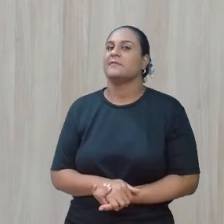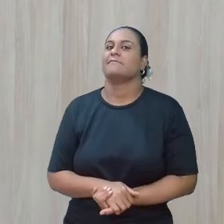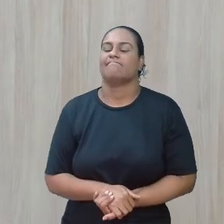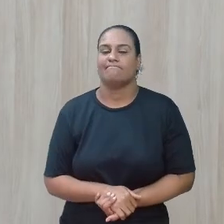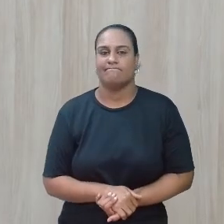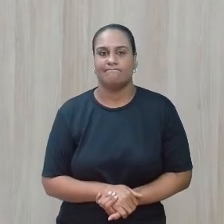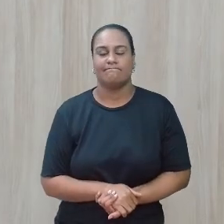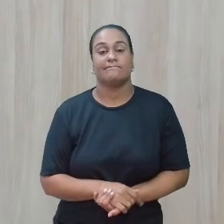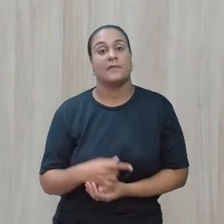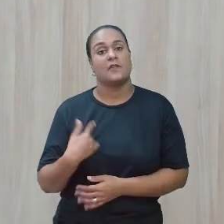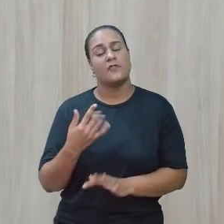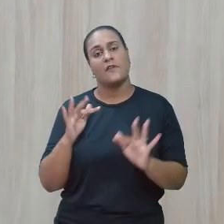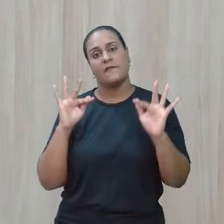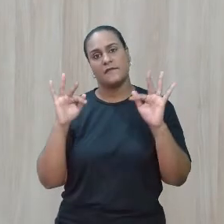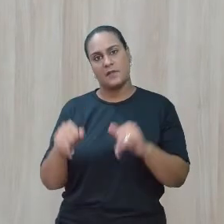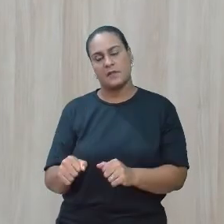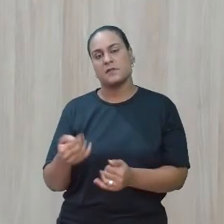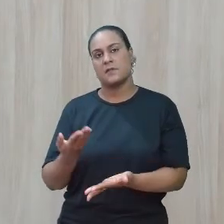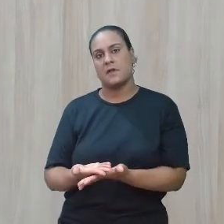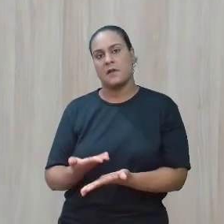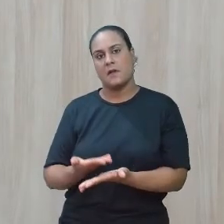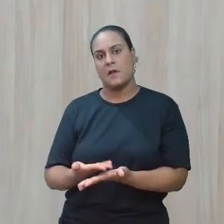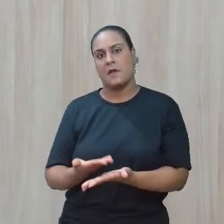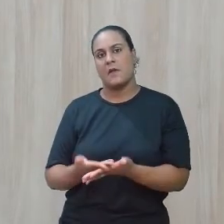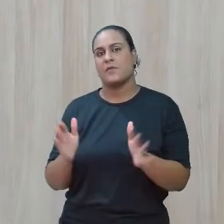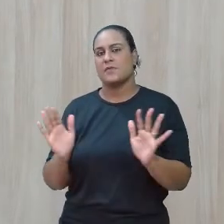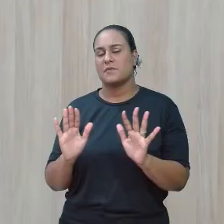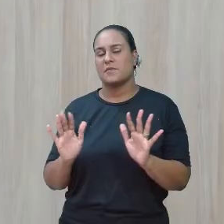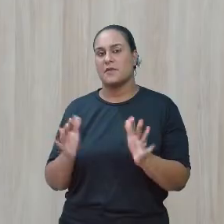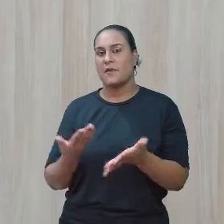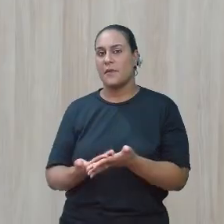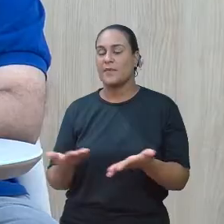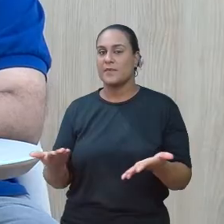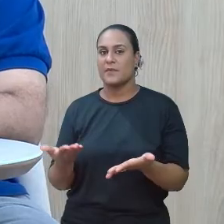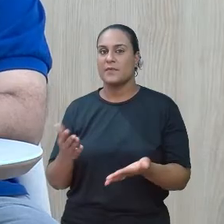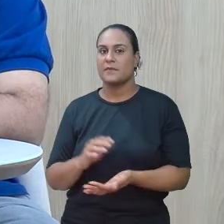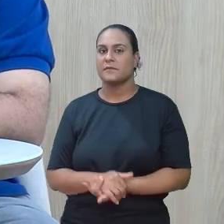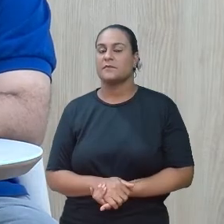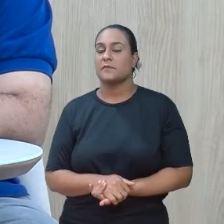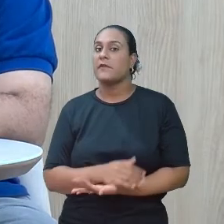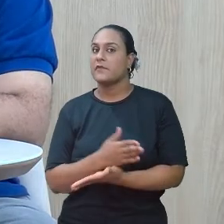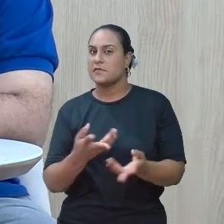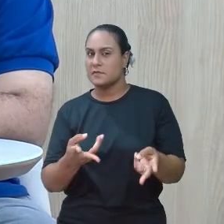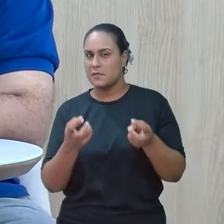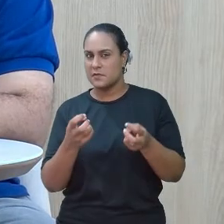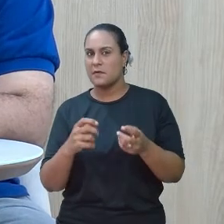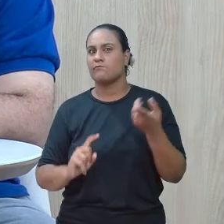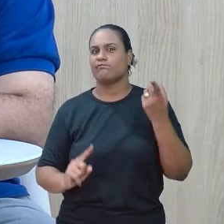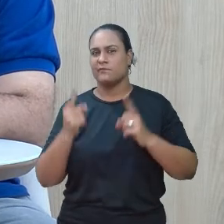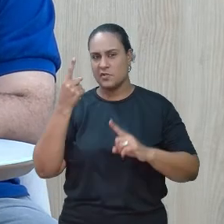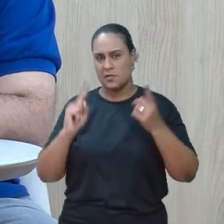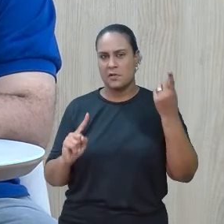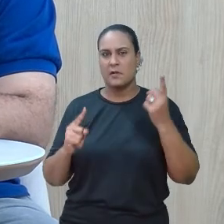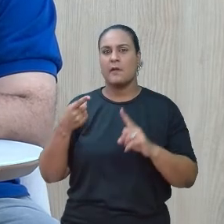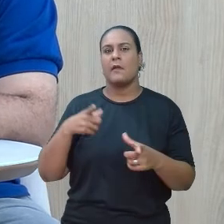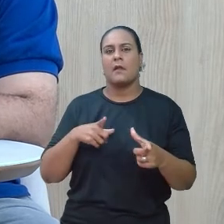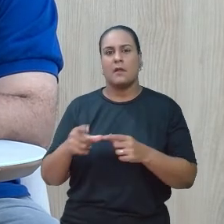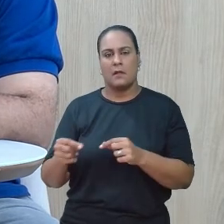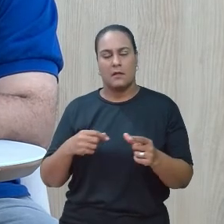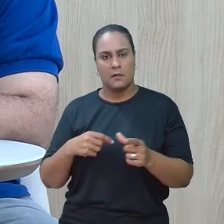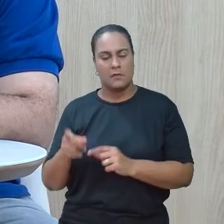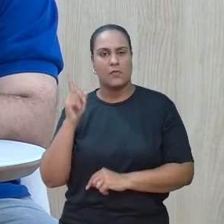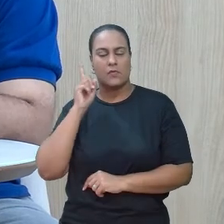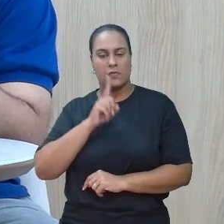vai acabando, se despedindo aqui dessa aula de hoje. Vocês viram aí, né? Chile, Japão, Indonésia, se vocês